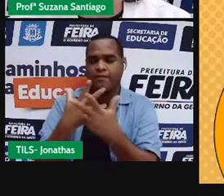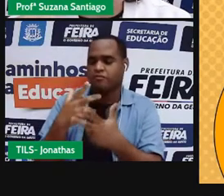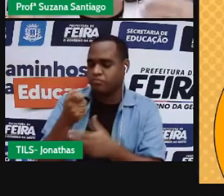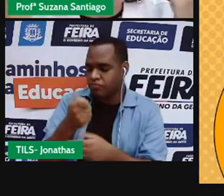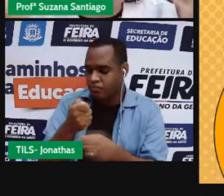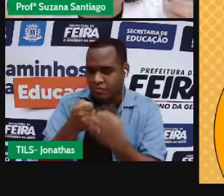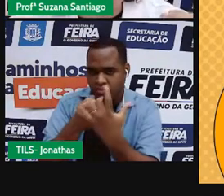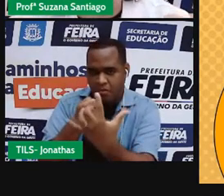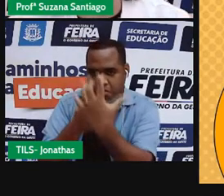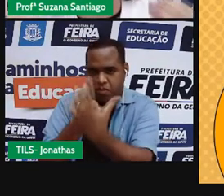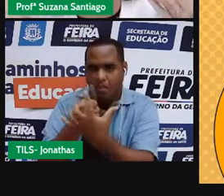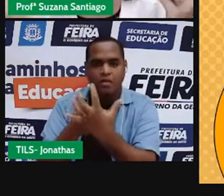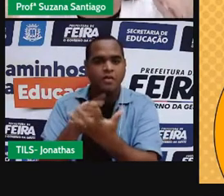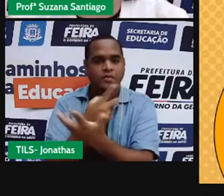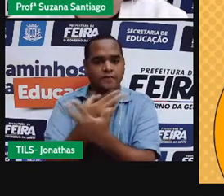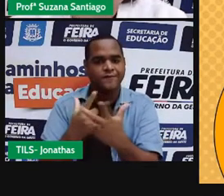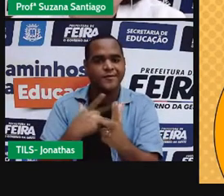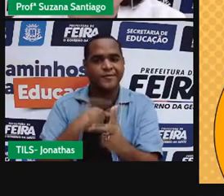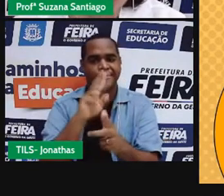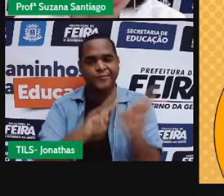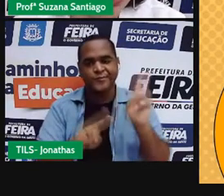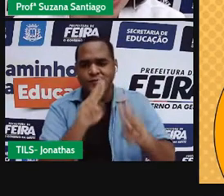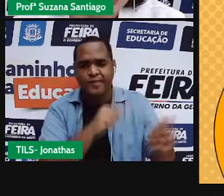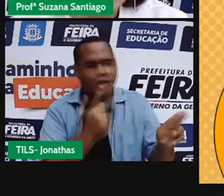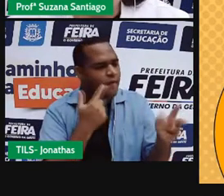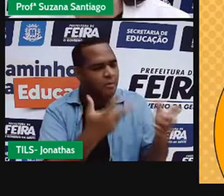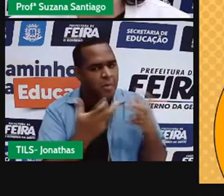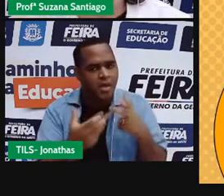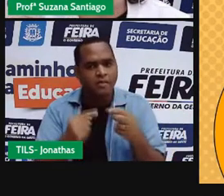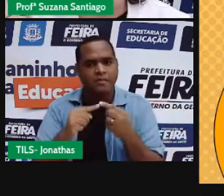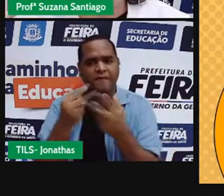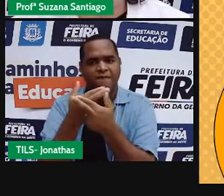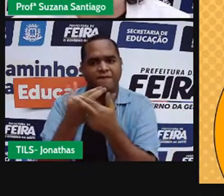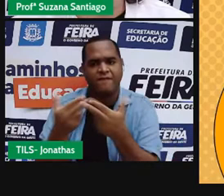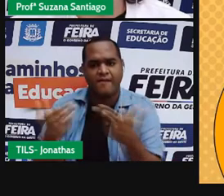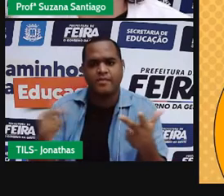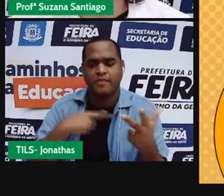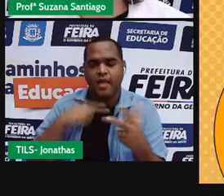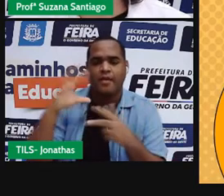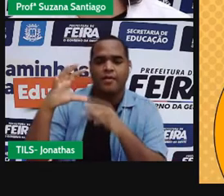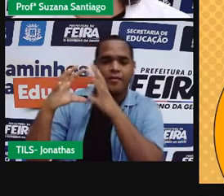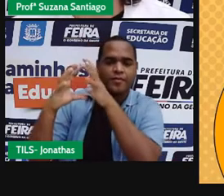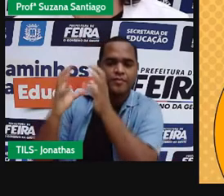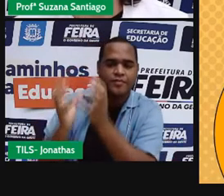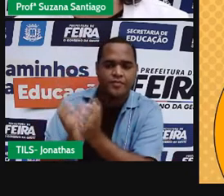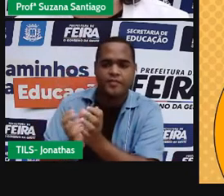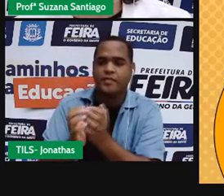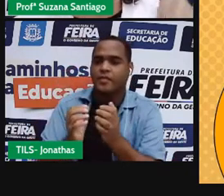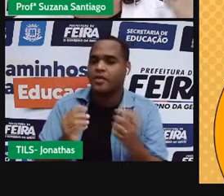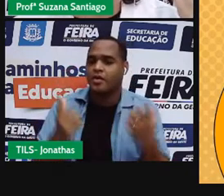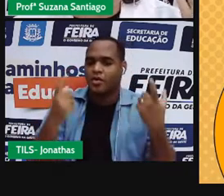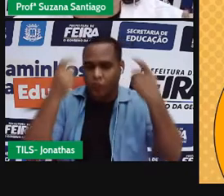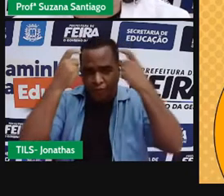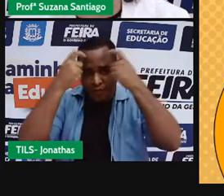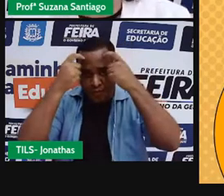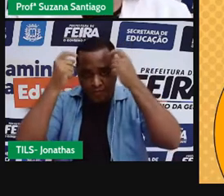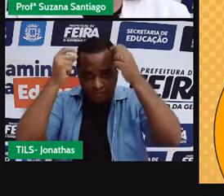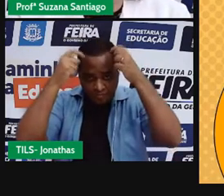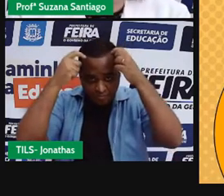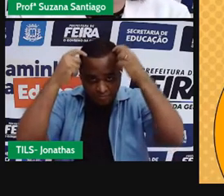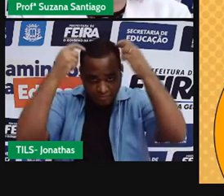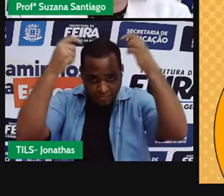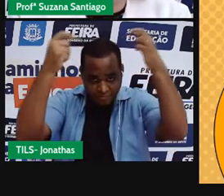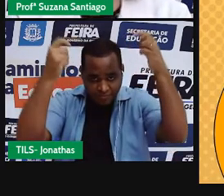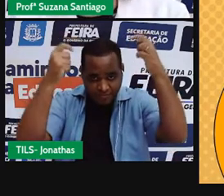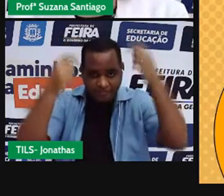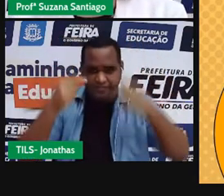e que tinha identificado várias espécies na Lua. E aí colocaram lá urso com chifres, o castor bípede que levava